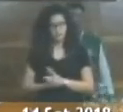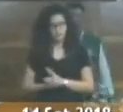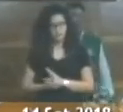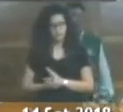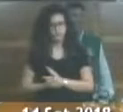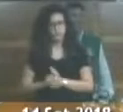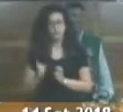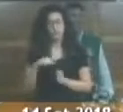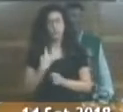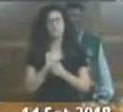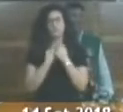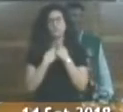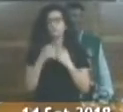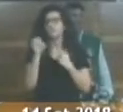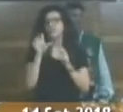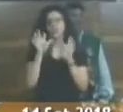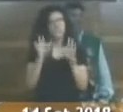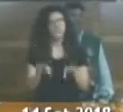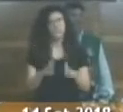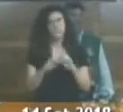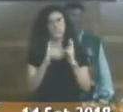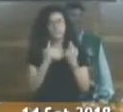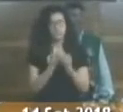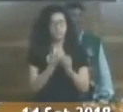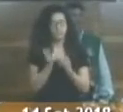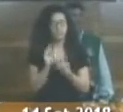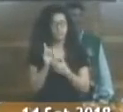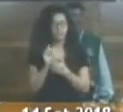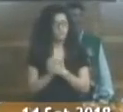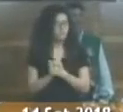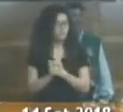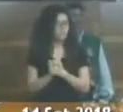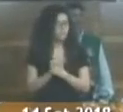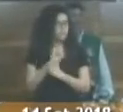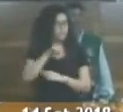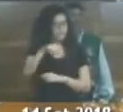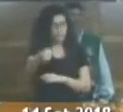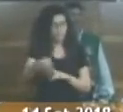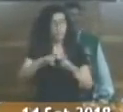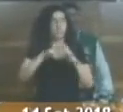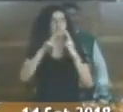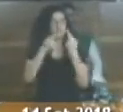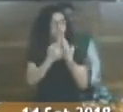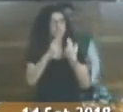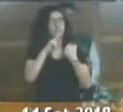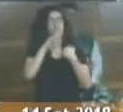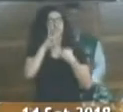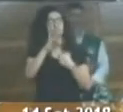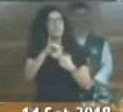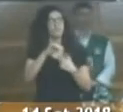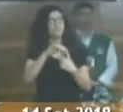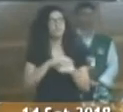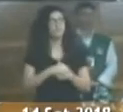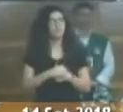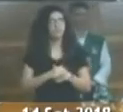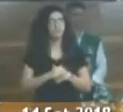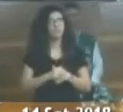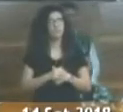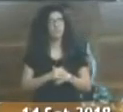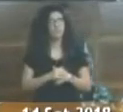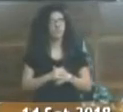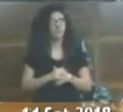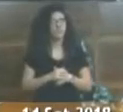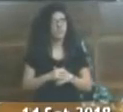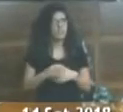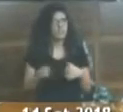Nosso objetivo não é finalizar na audiência pública, não. A gente, depois da audiência pública, nós vamos para a formação de um